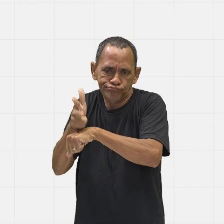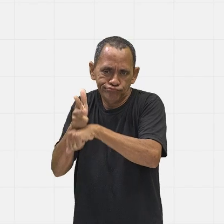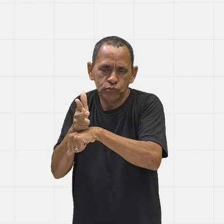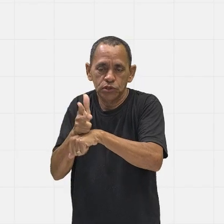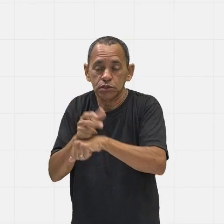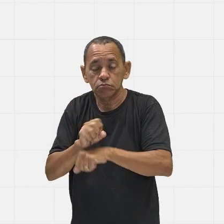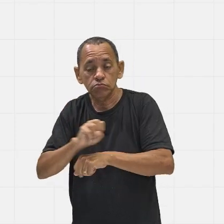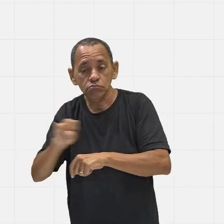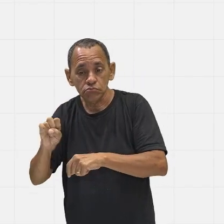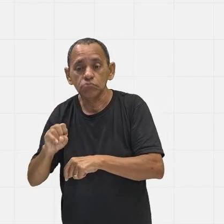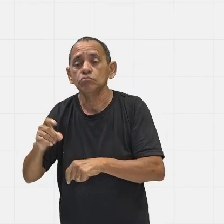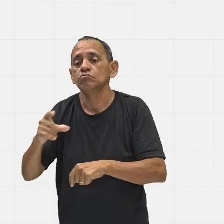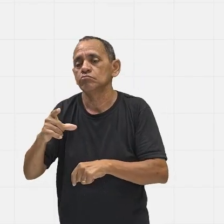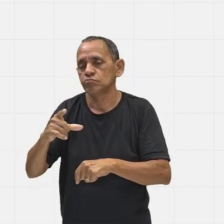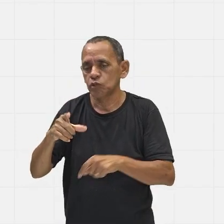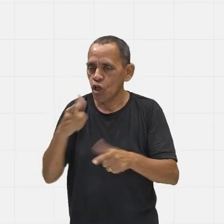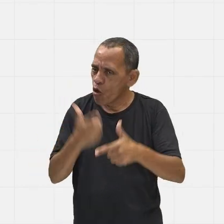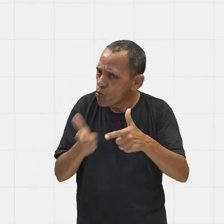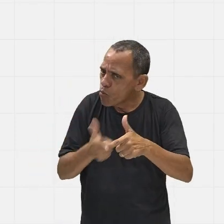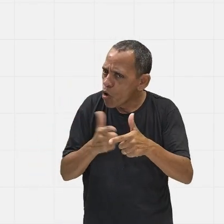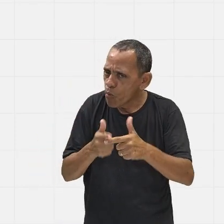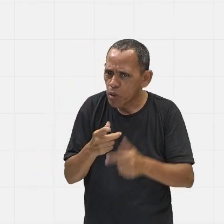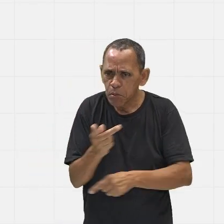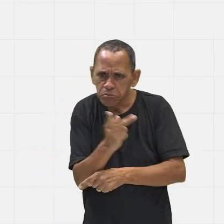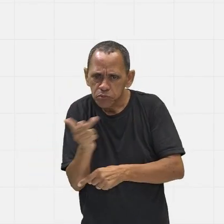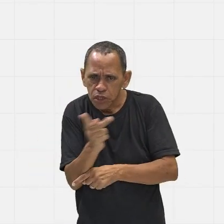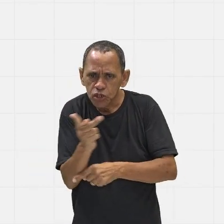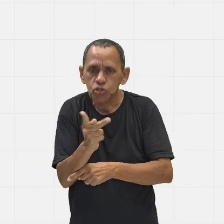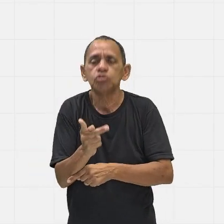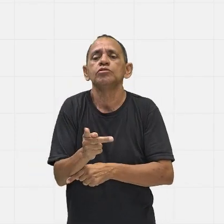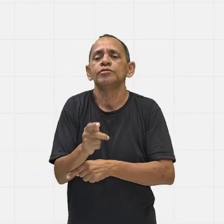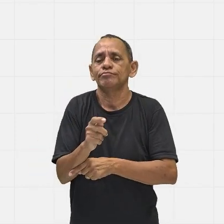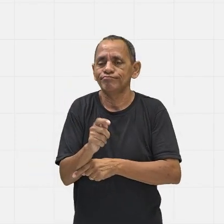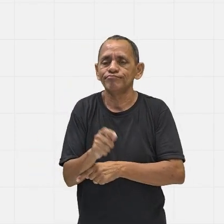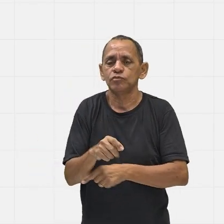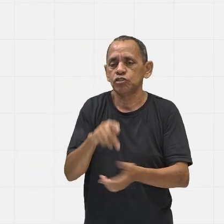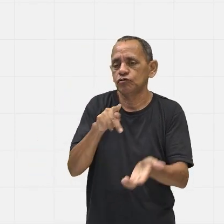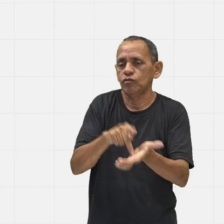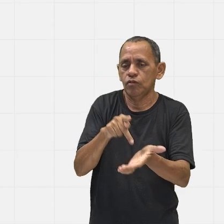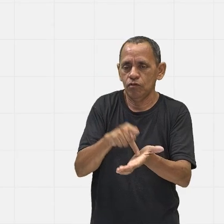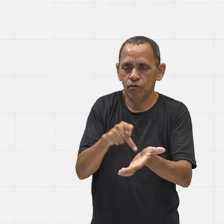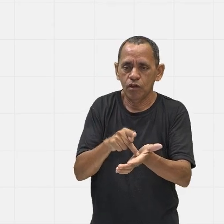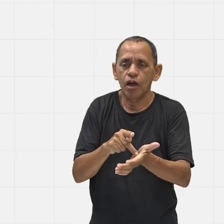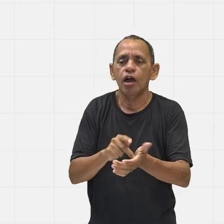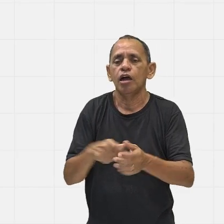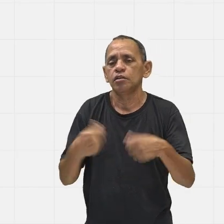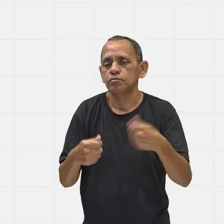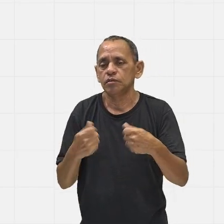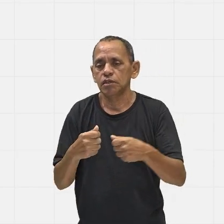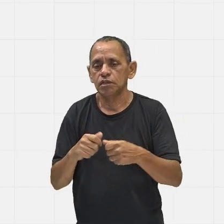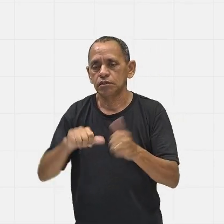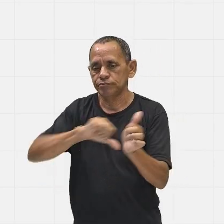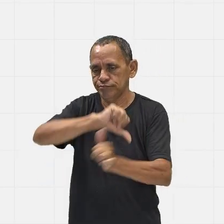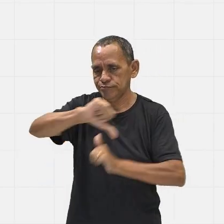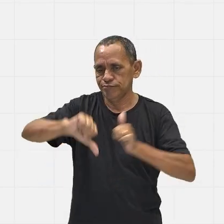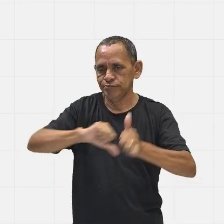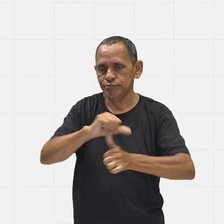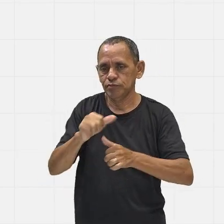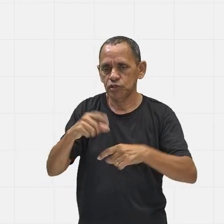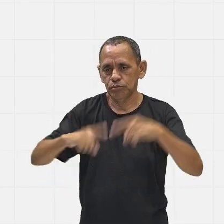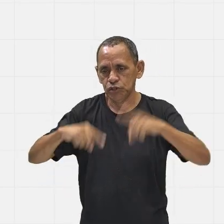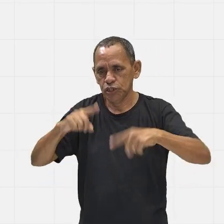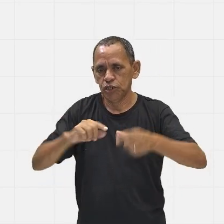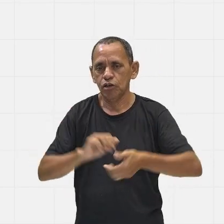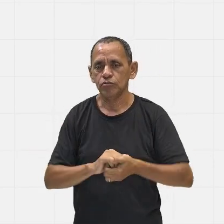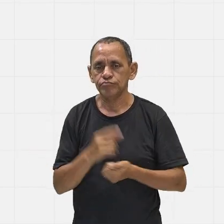então a gente pode considerar que realmente é um problema no equipamento e pode ser que seja necessária a troca dele. Seguindo aqui, nós temos